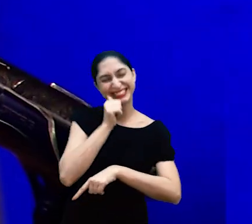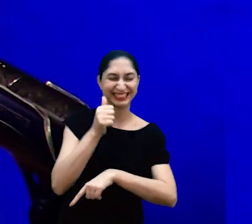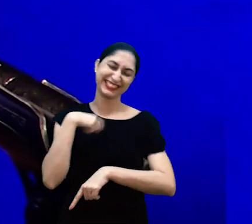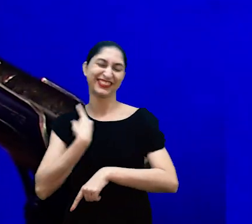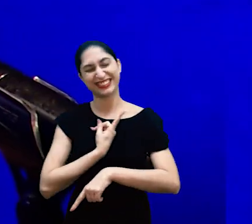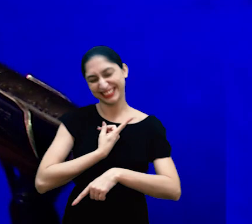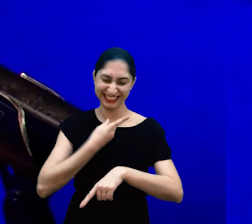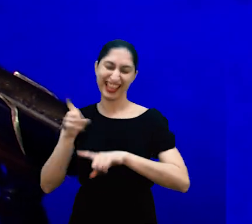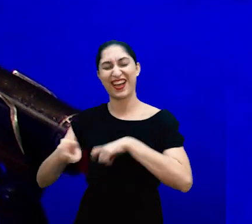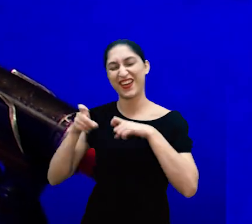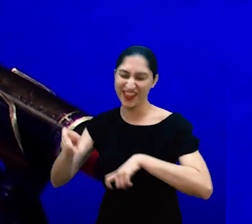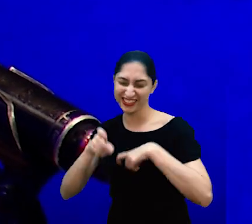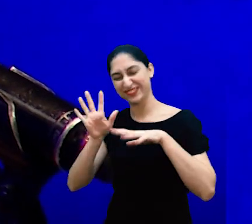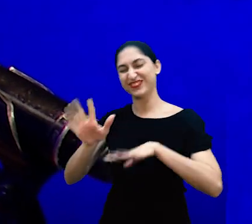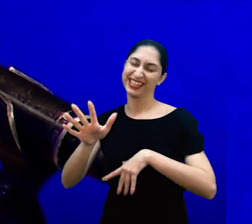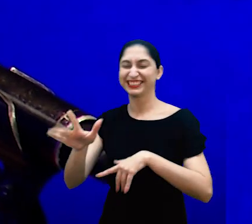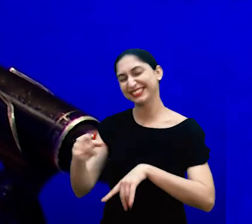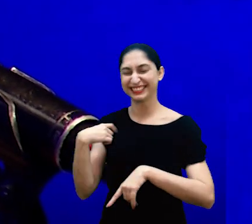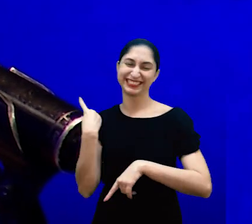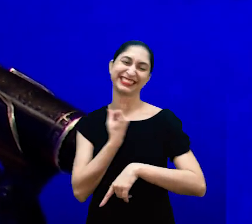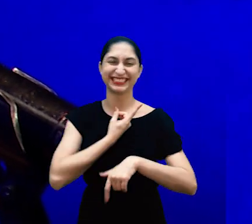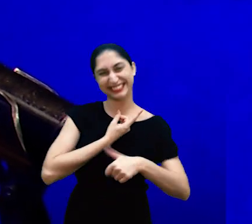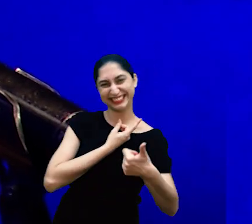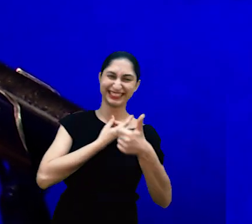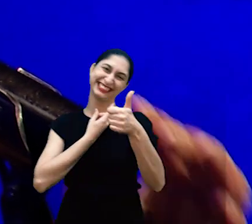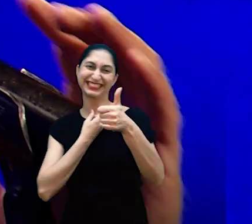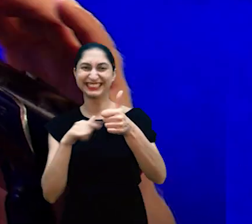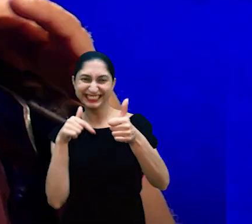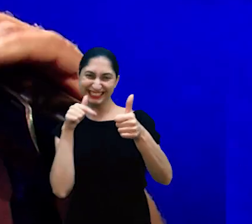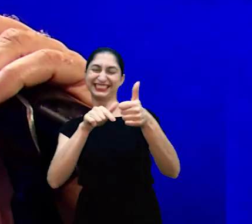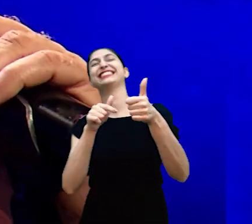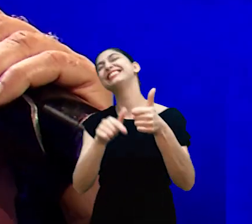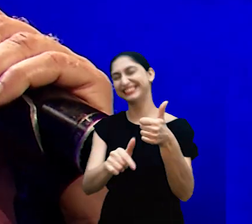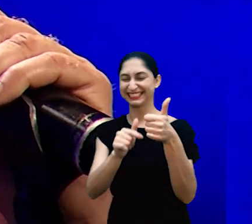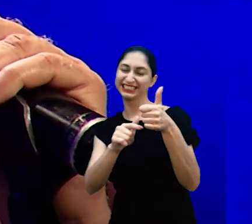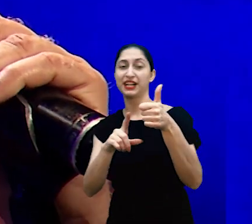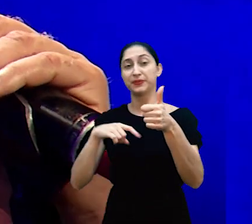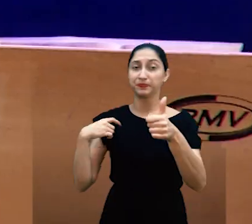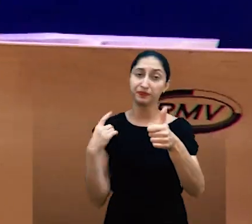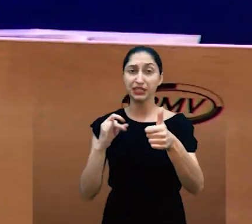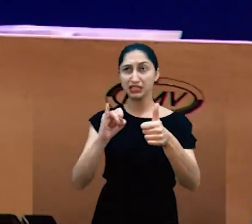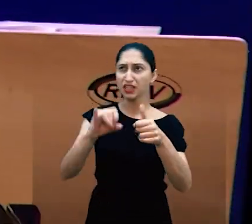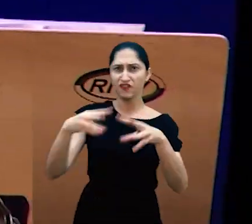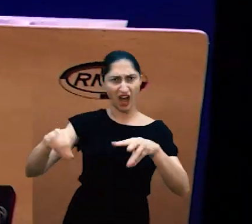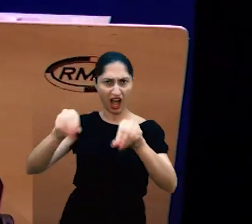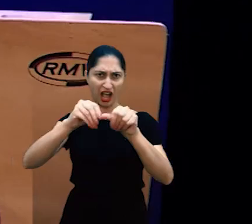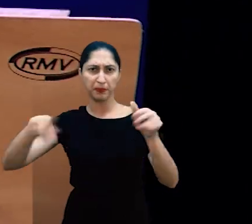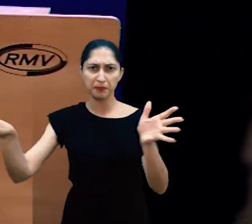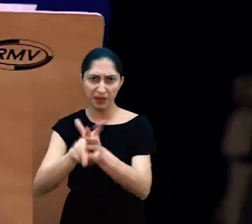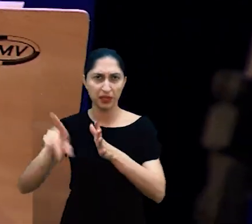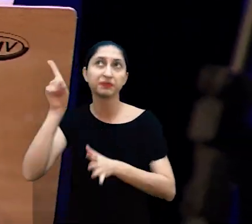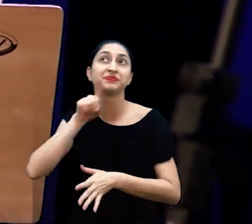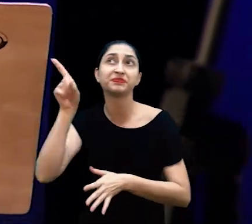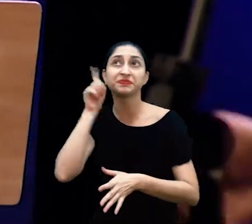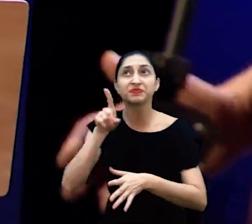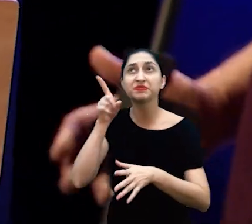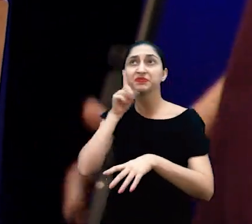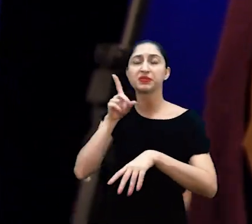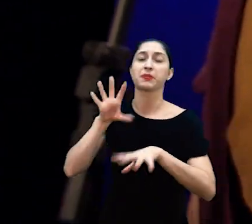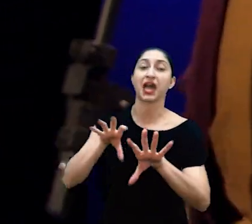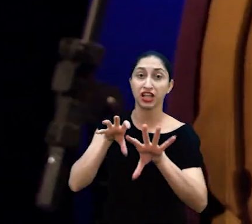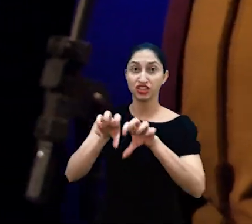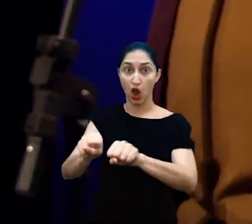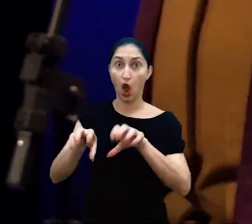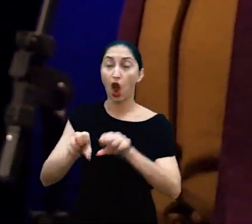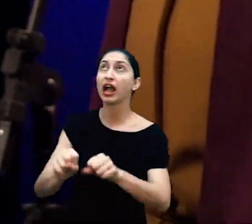Mas nós não gosta de jiboia, nós gosta é das meninas, nós é jeca, nós é joia. Se farinha fosse